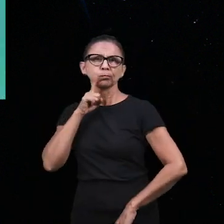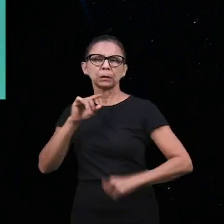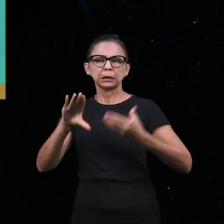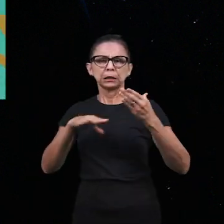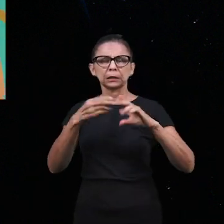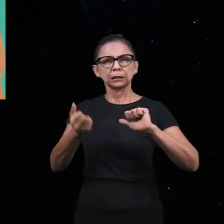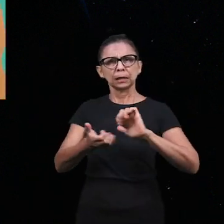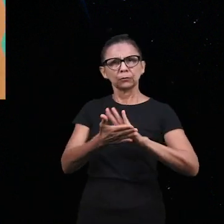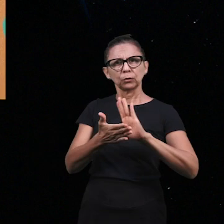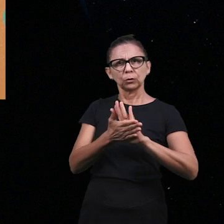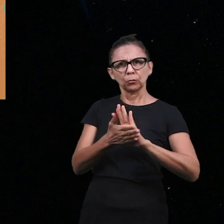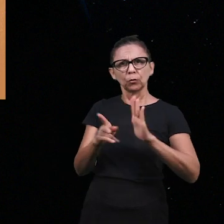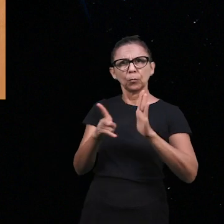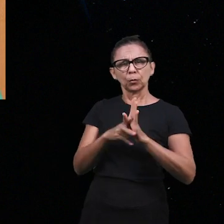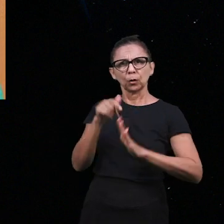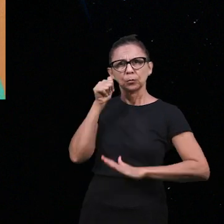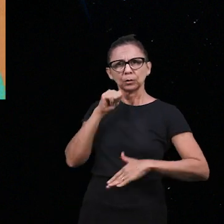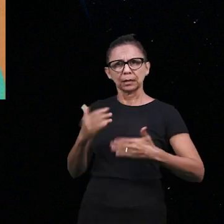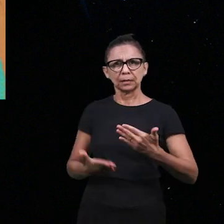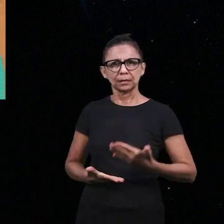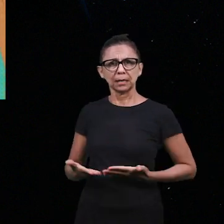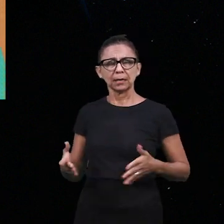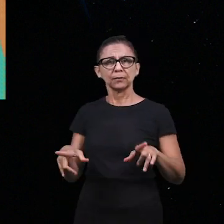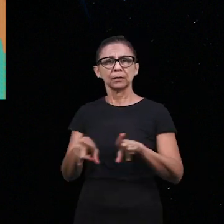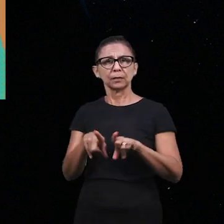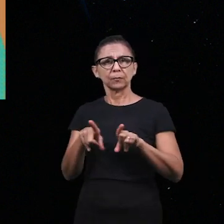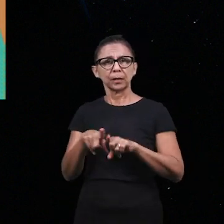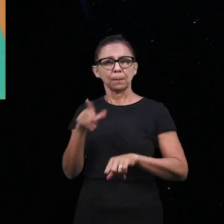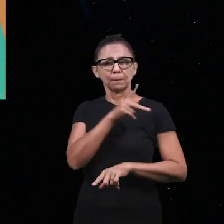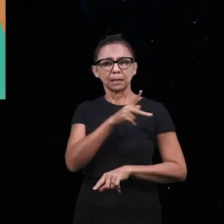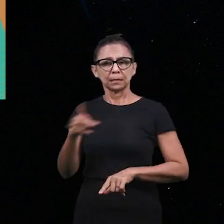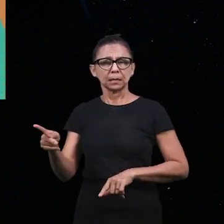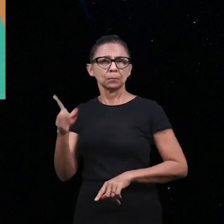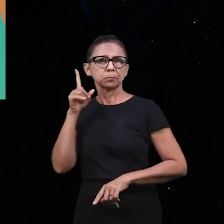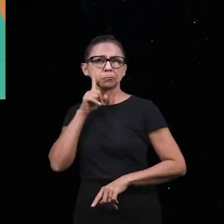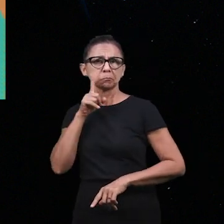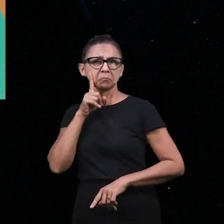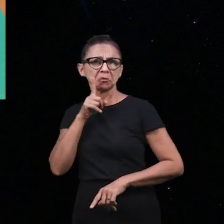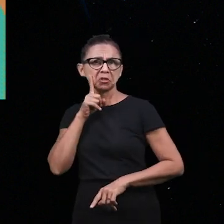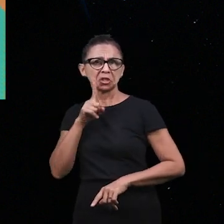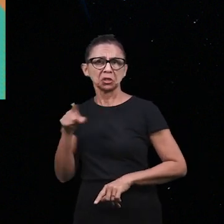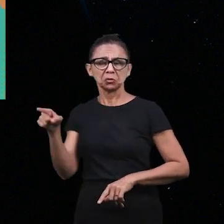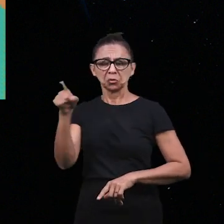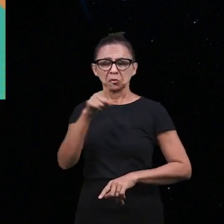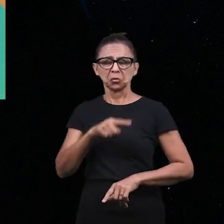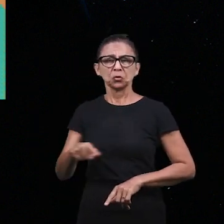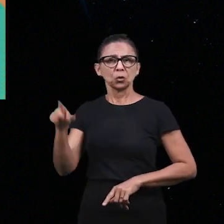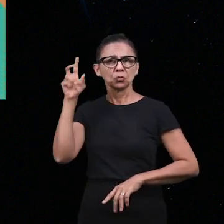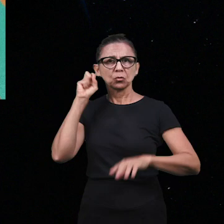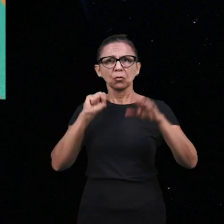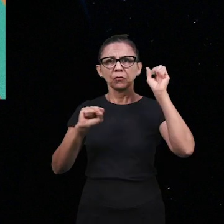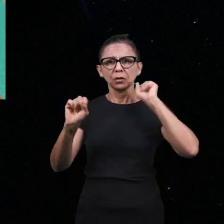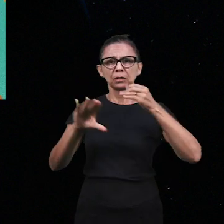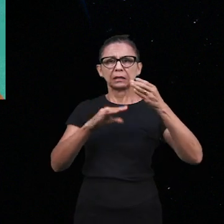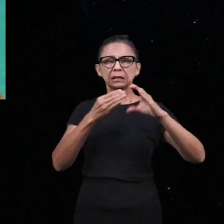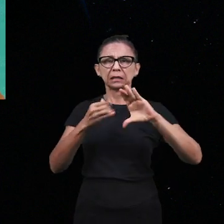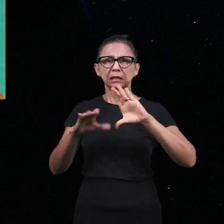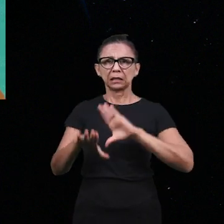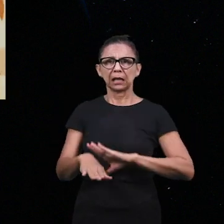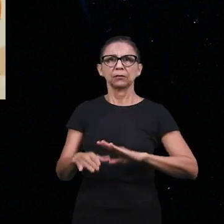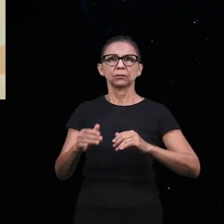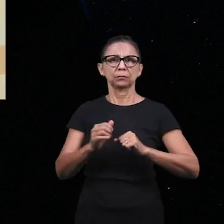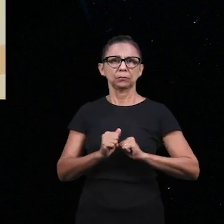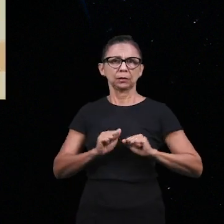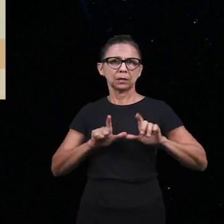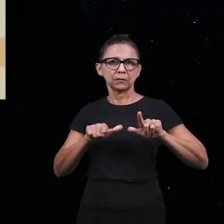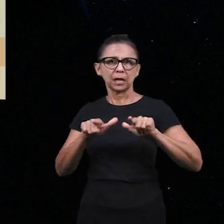desde escravos a presidente dos Estados Unidos, em suas casas e durante muitas viagens evangelísticas. Este hino